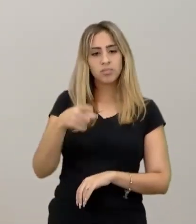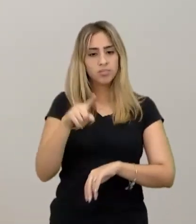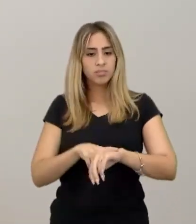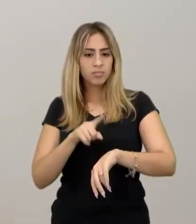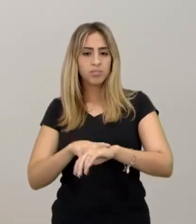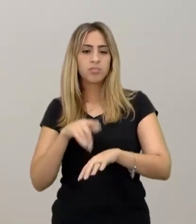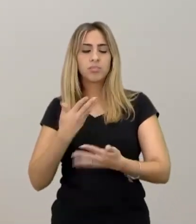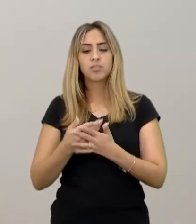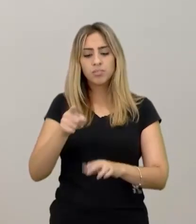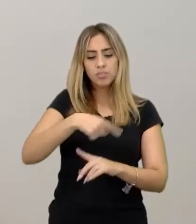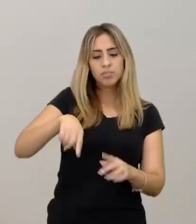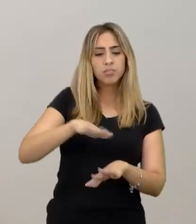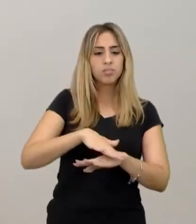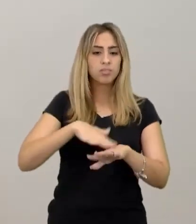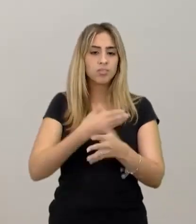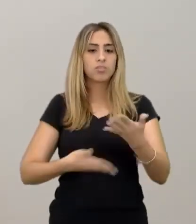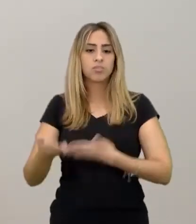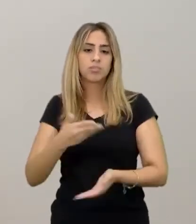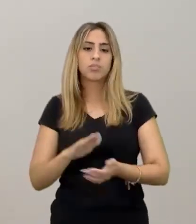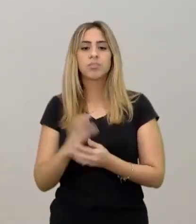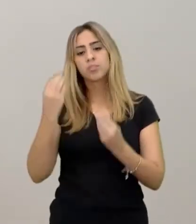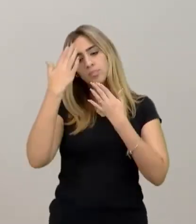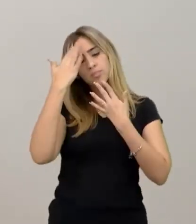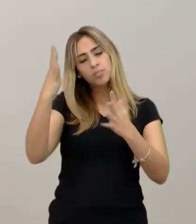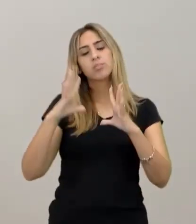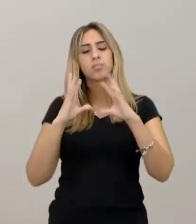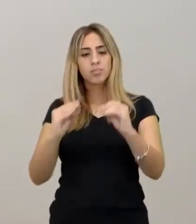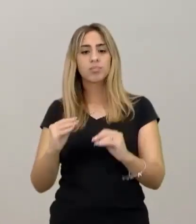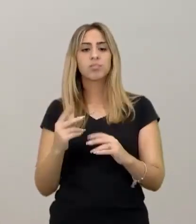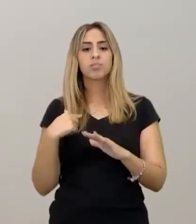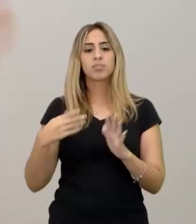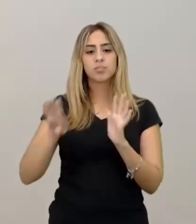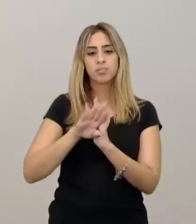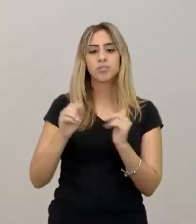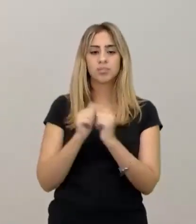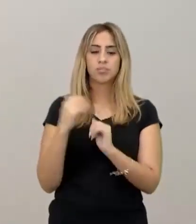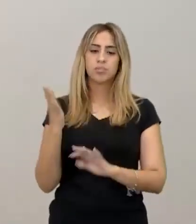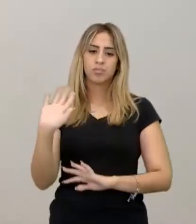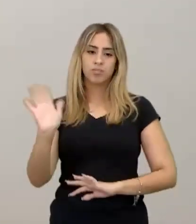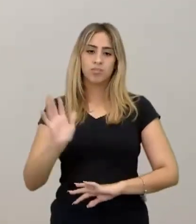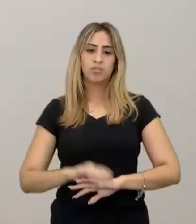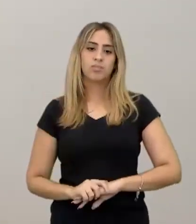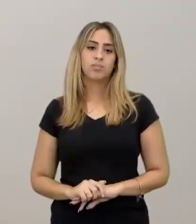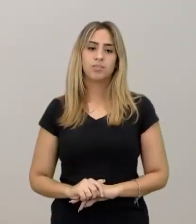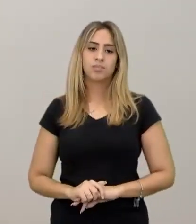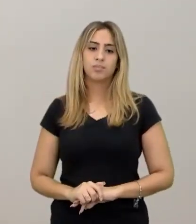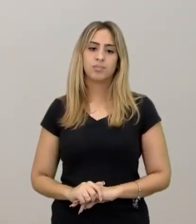momento, essa roda de conversa. E muito obrigada a todos que estiveram conosco aqui. Tchau, tchau.